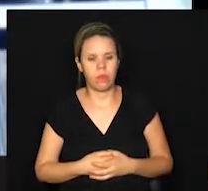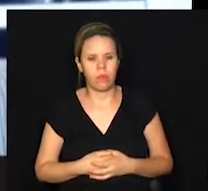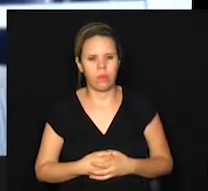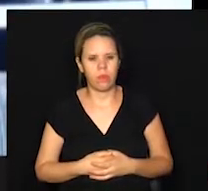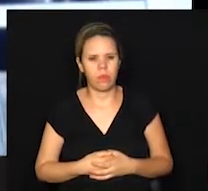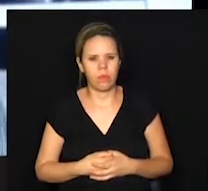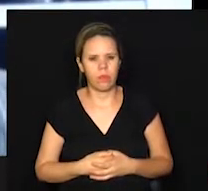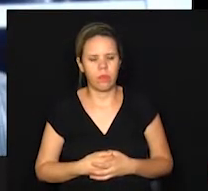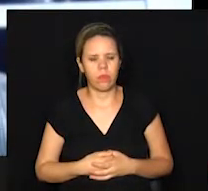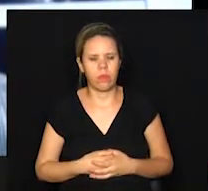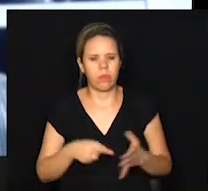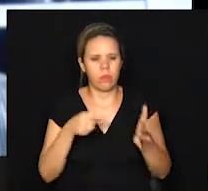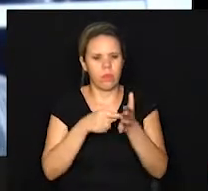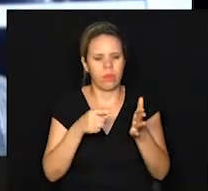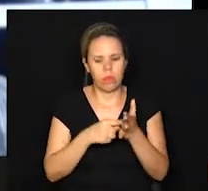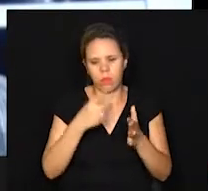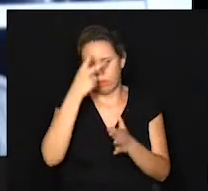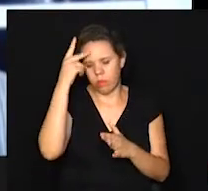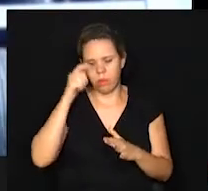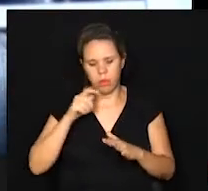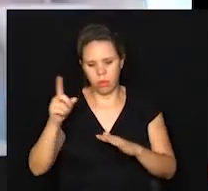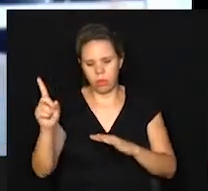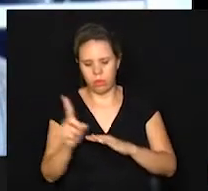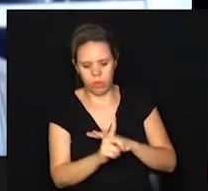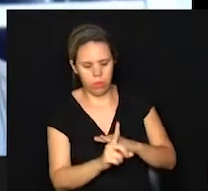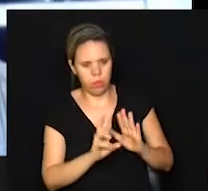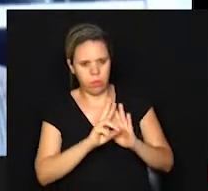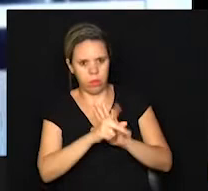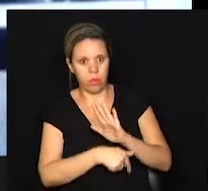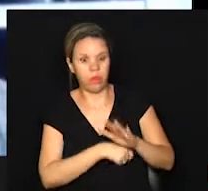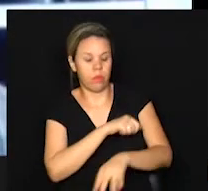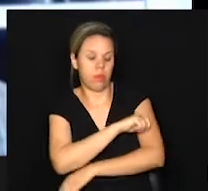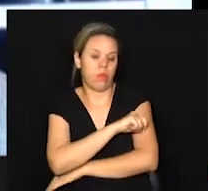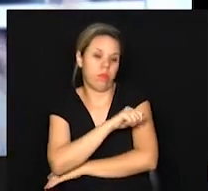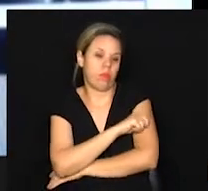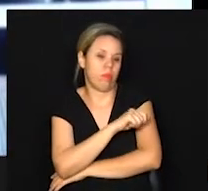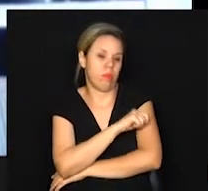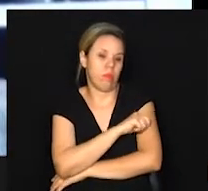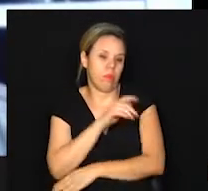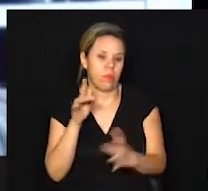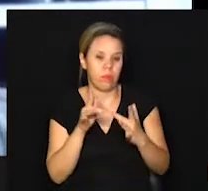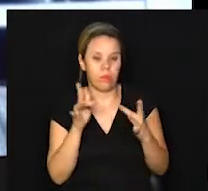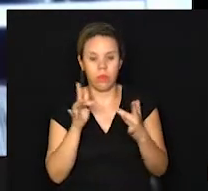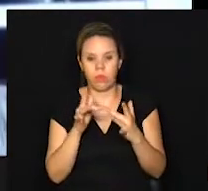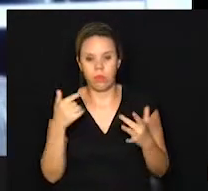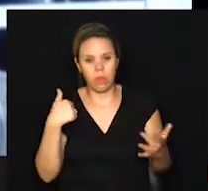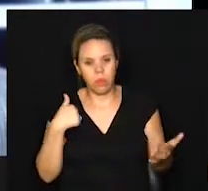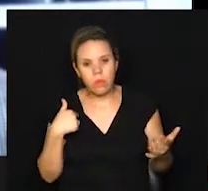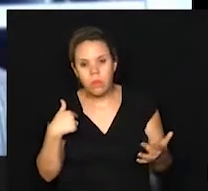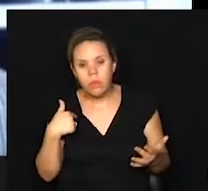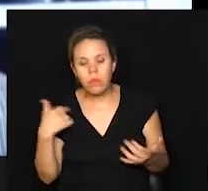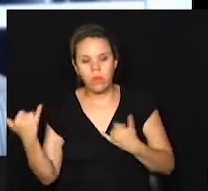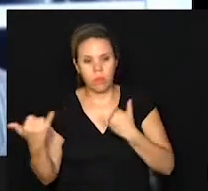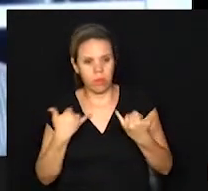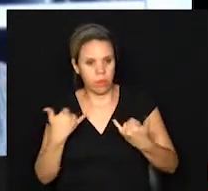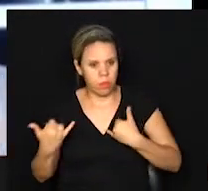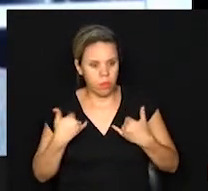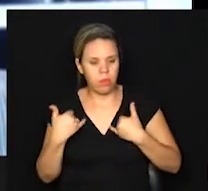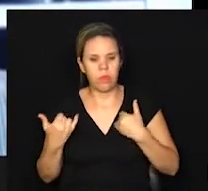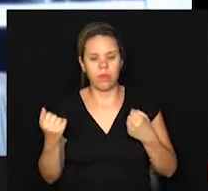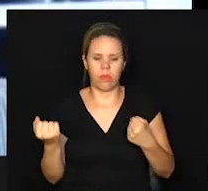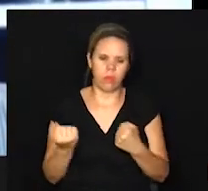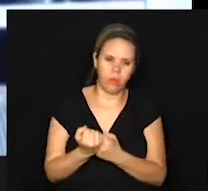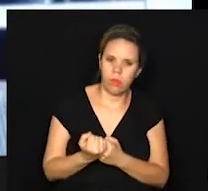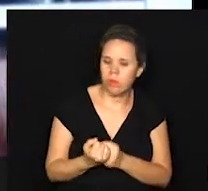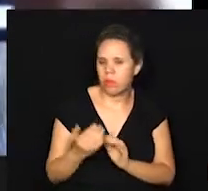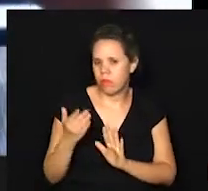da denúncia do Intercept, diversos alunas e alunos entram em contato comigo, prestando solidariedade,